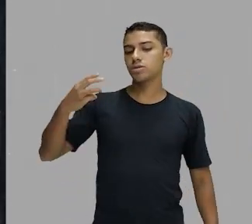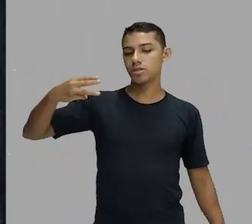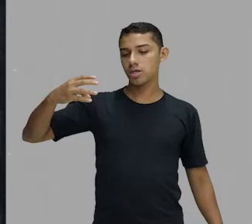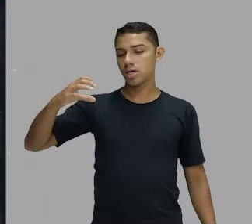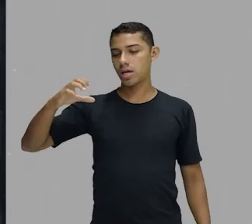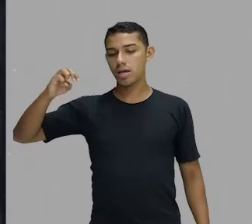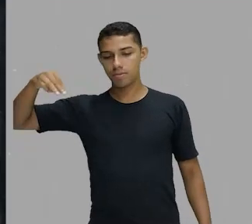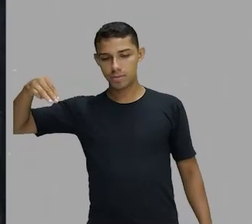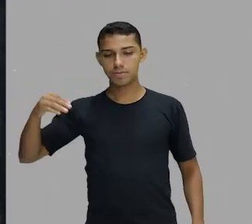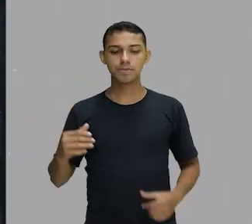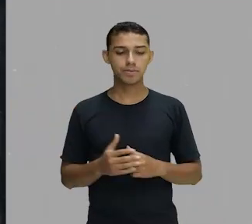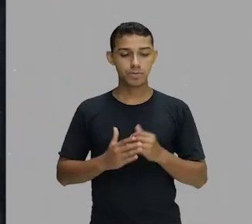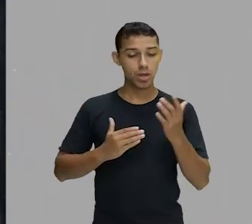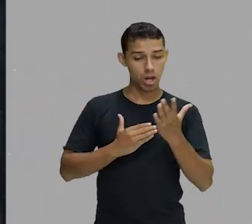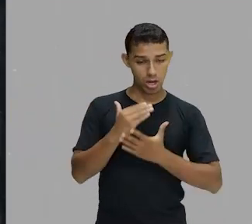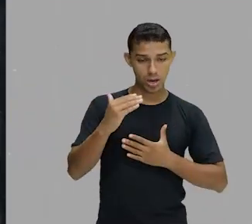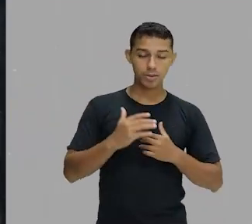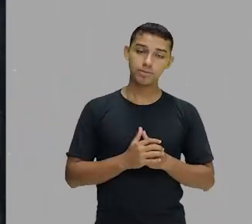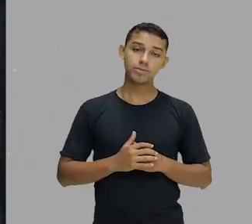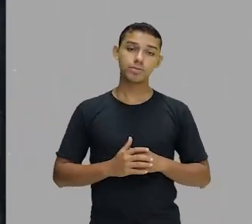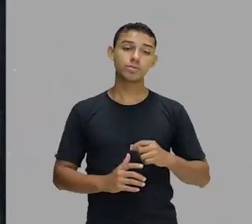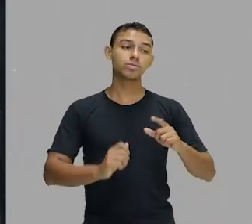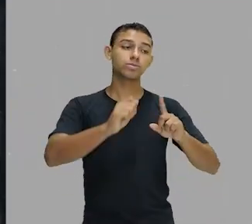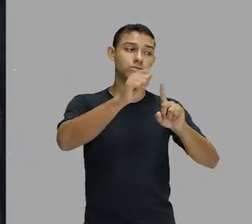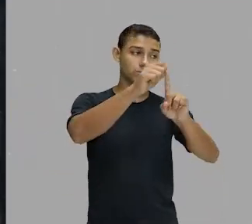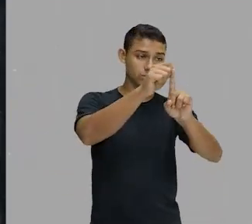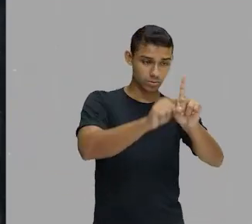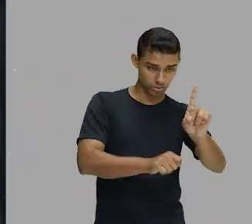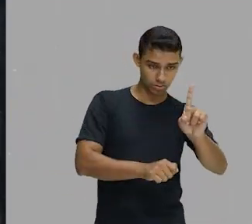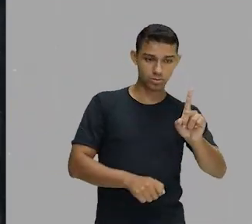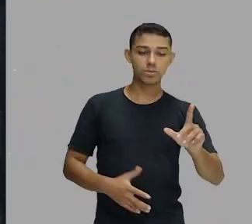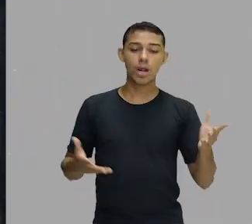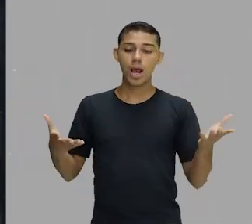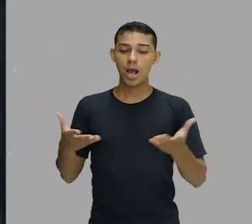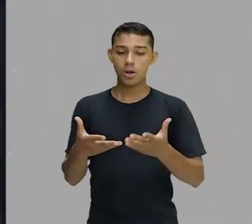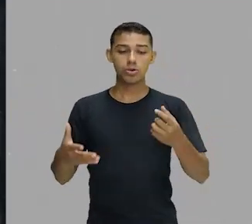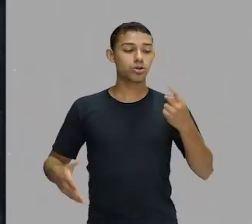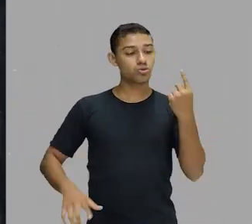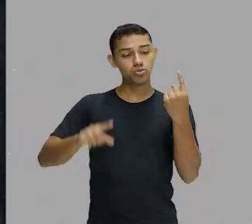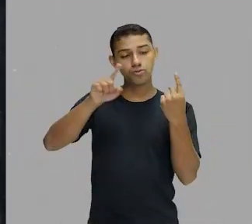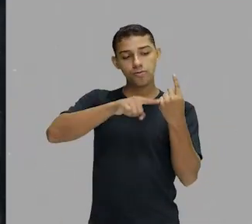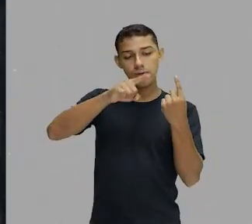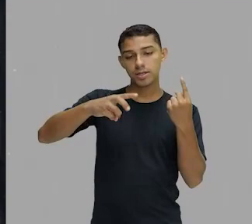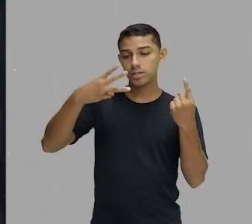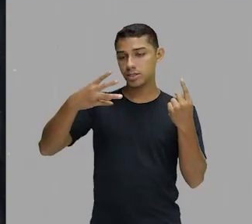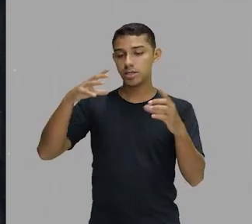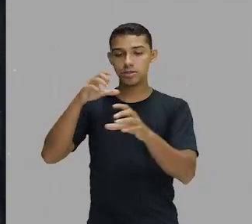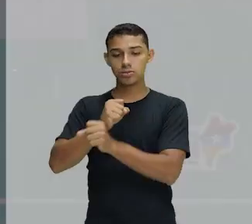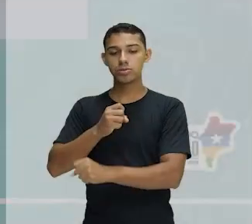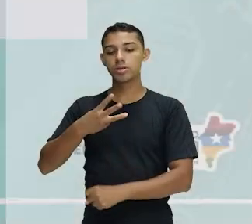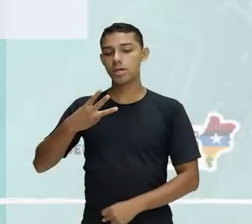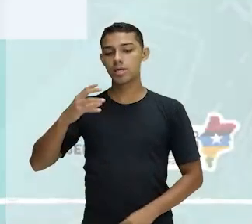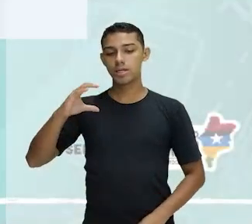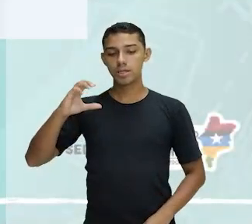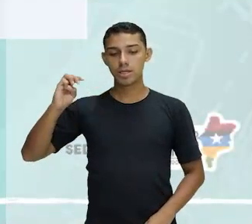seria 1 centímetro, que é o diâmetro inicial. Passado-se um mês, agora eu tenho 3 centímetros, triplicou.